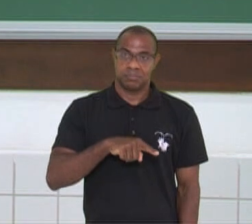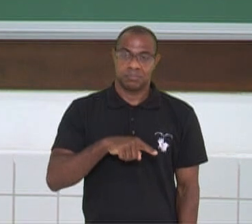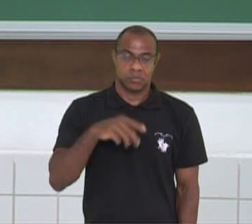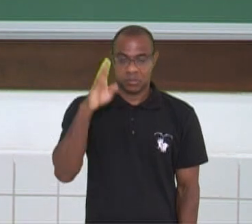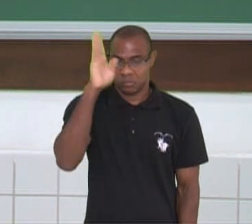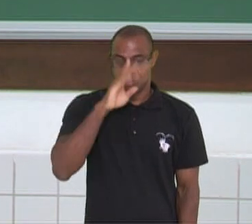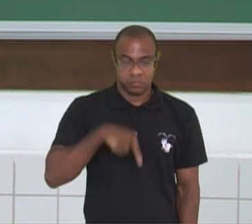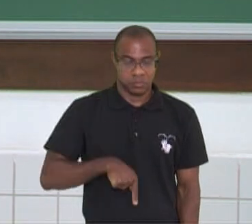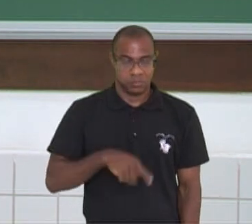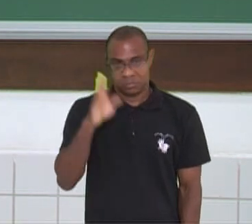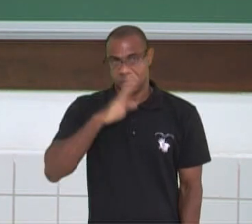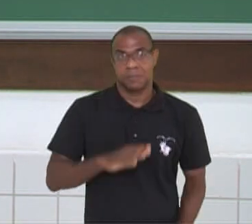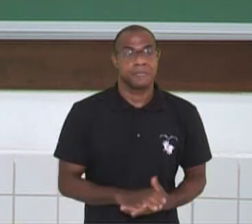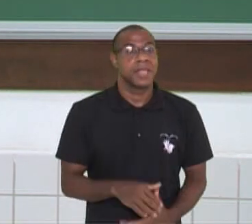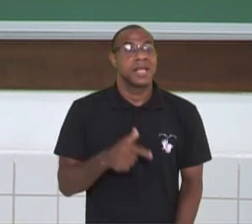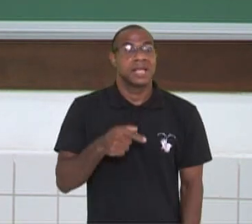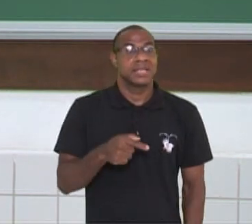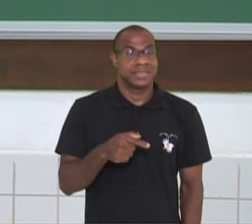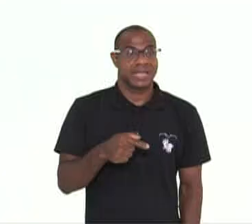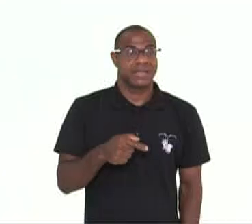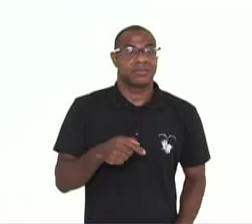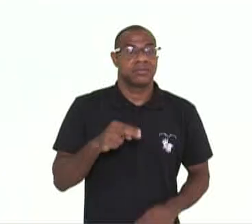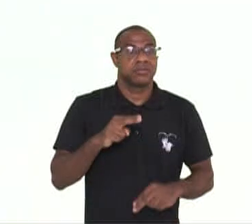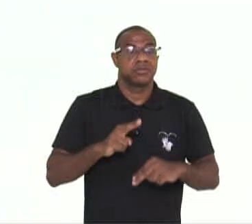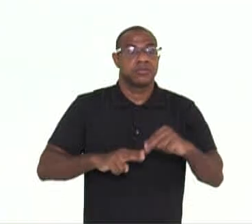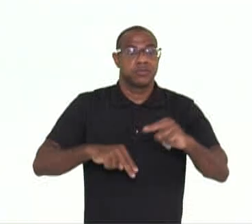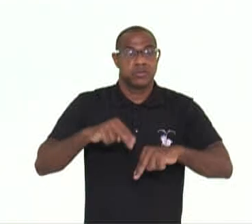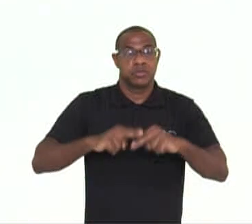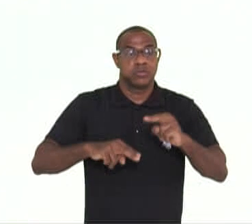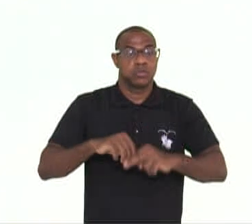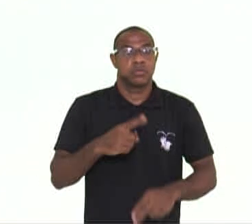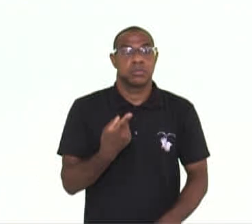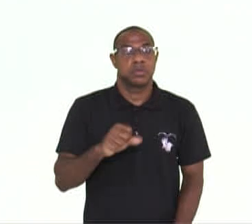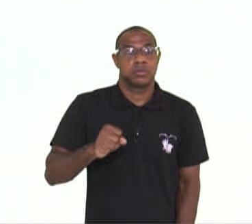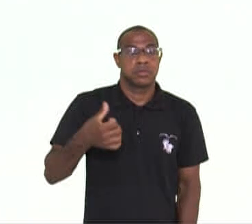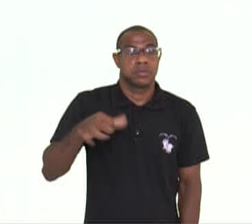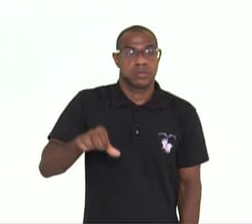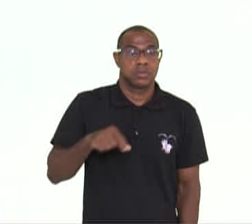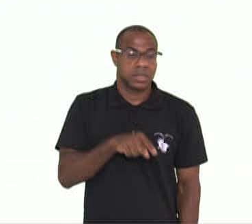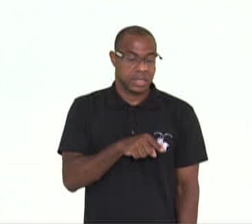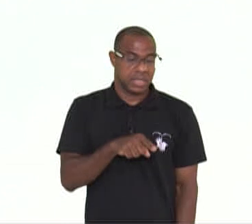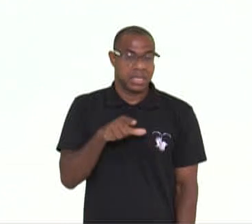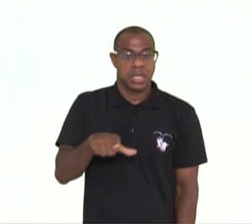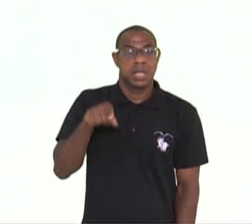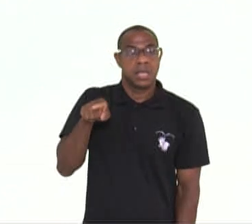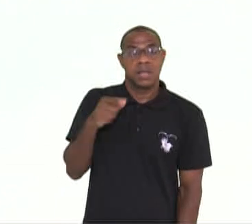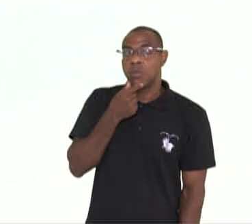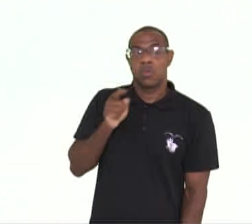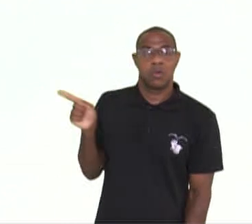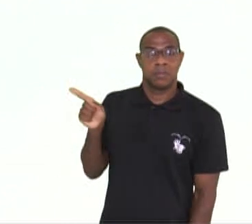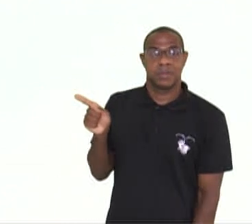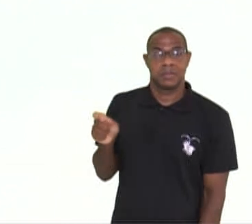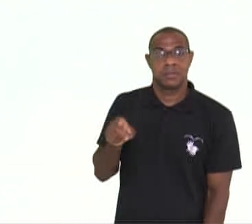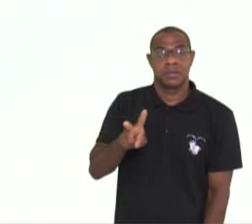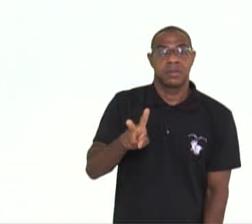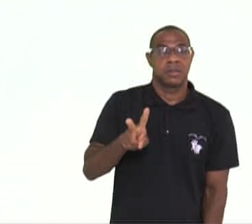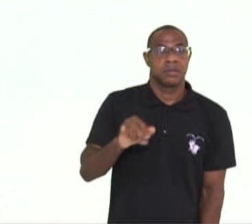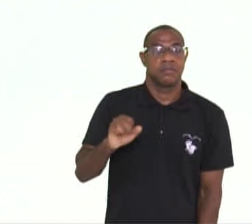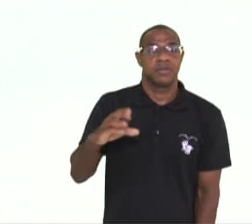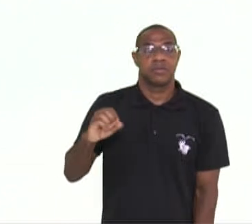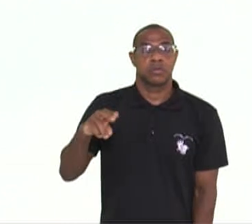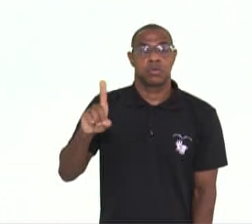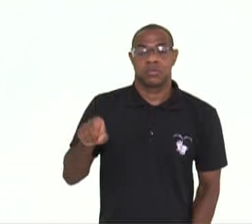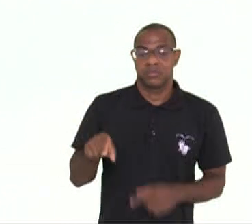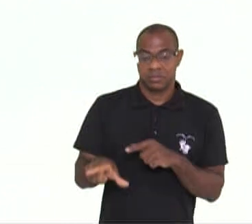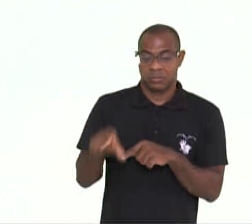Brasil. Então, 7 de junho de 1889, o Visconde de Ouro Preto foi nomeado aí primeiro-ministro do Brasil. Isso